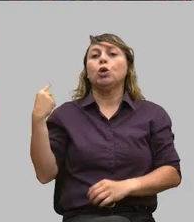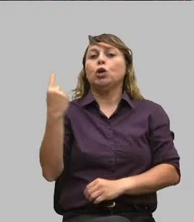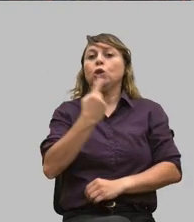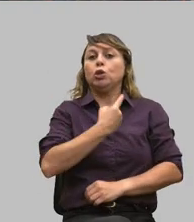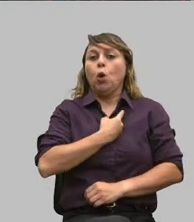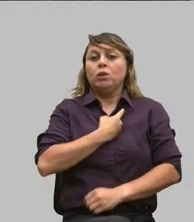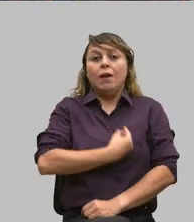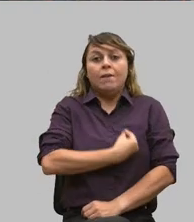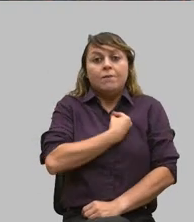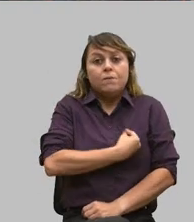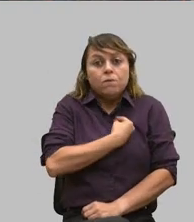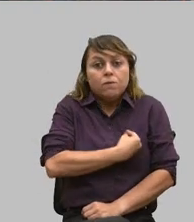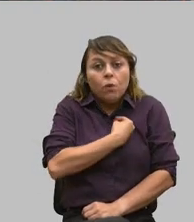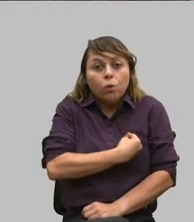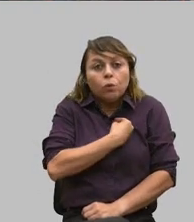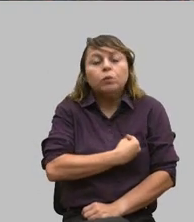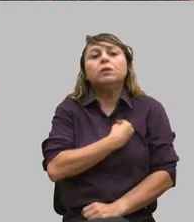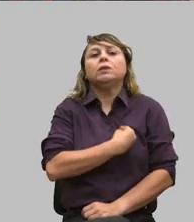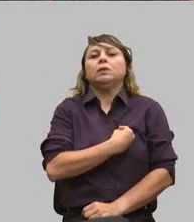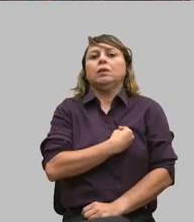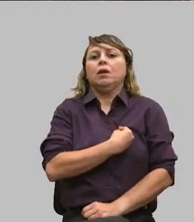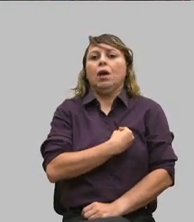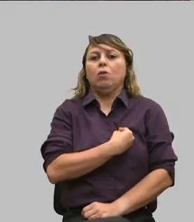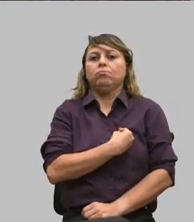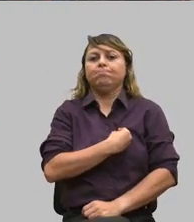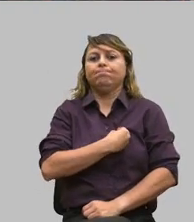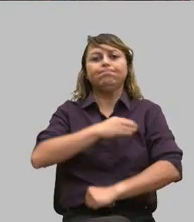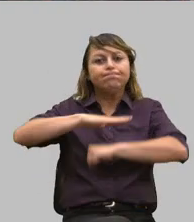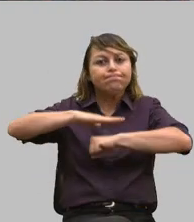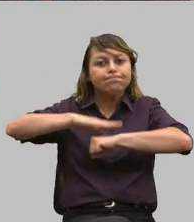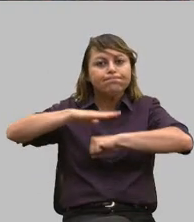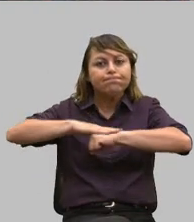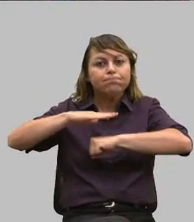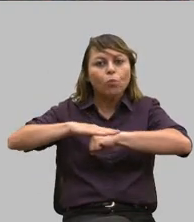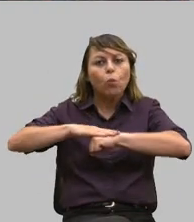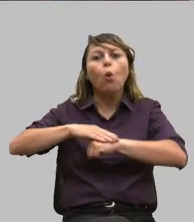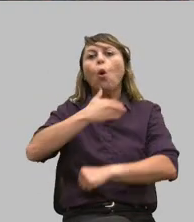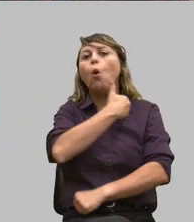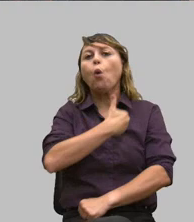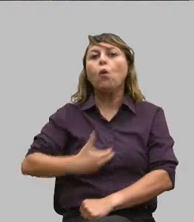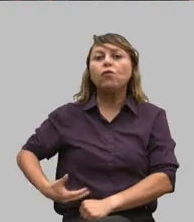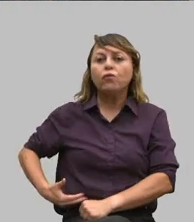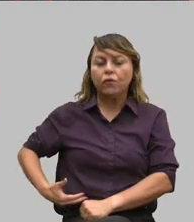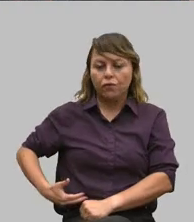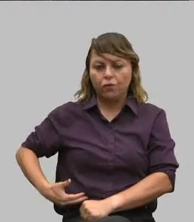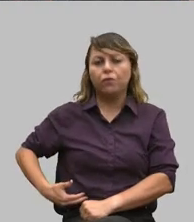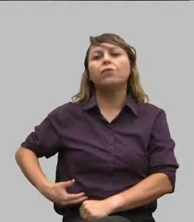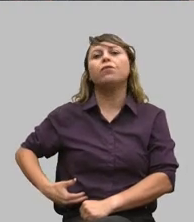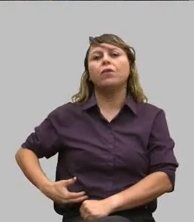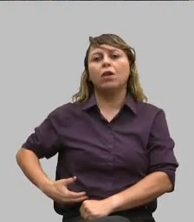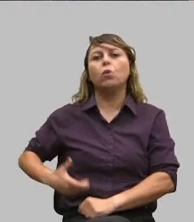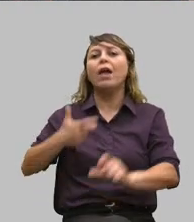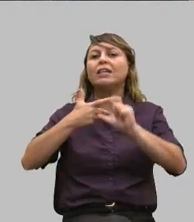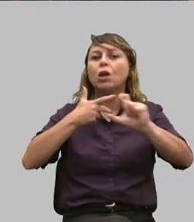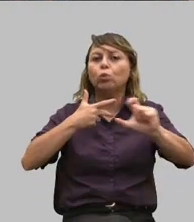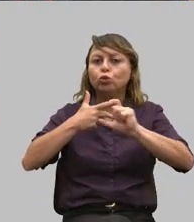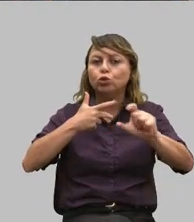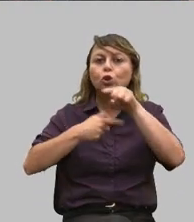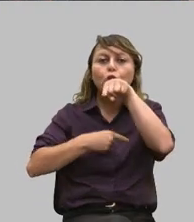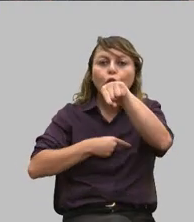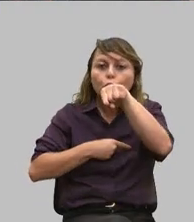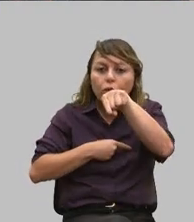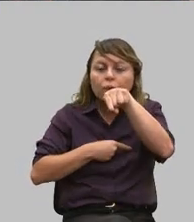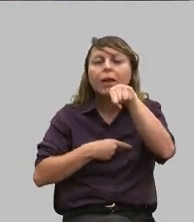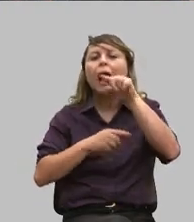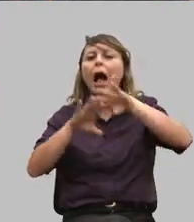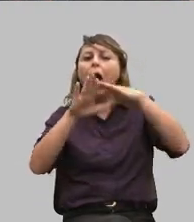falo que o papel nosso como governo executivo que a gente não tá na ponta não sofre o dia a dia a escola